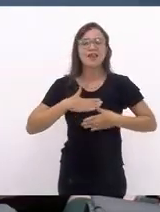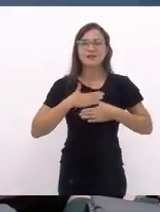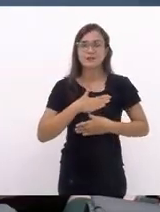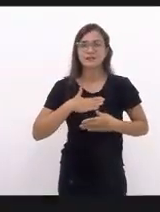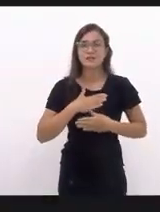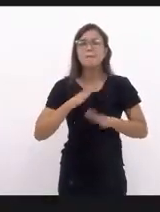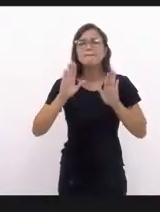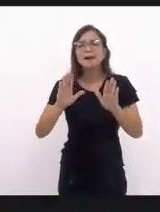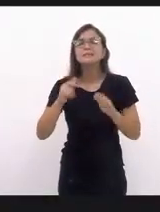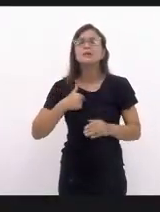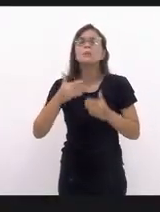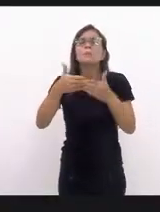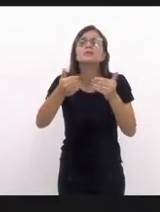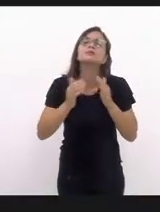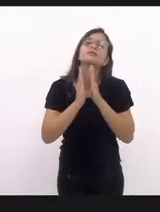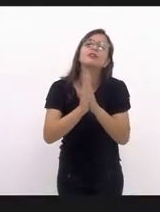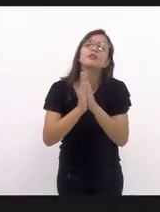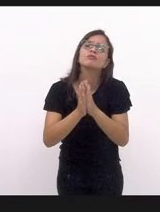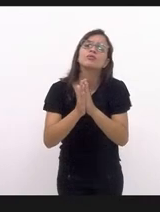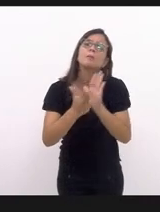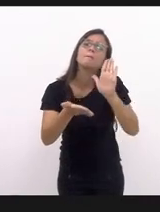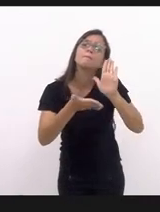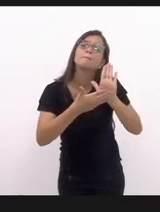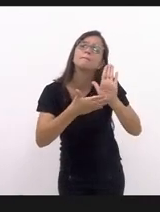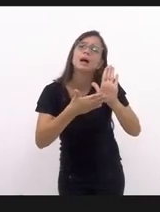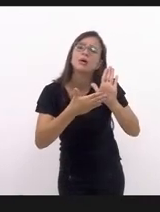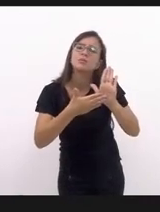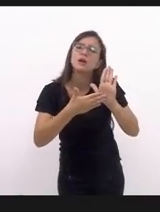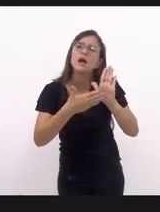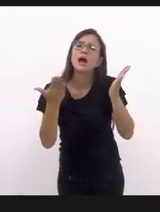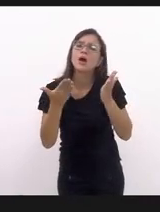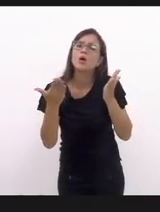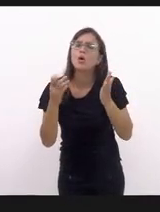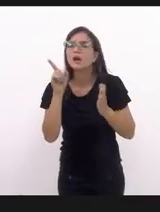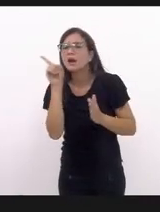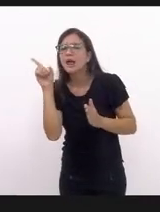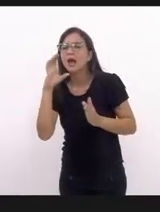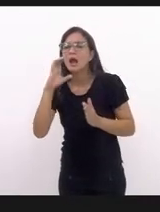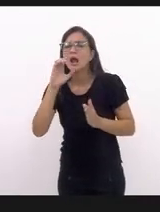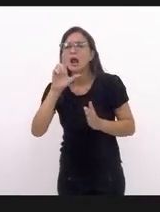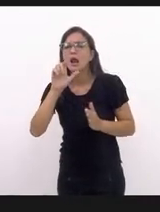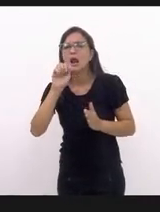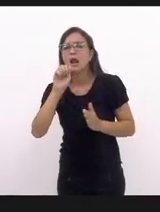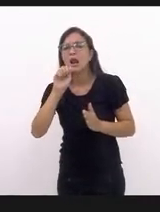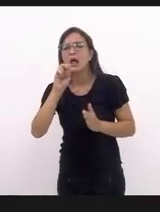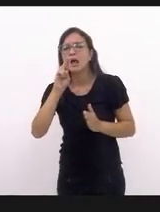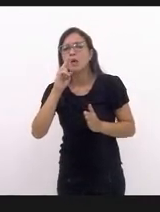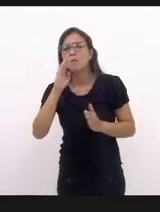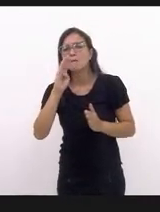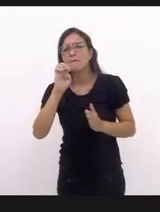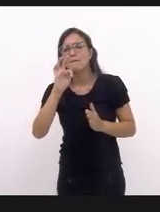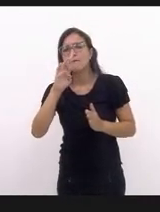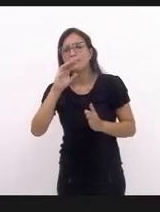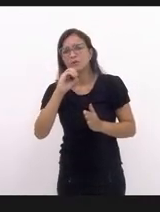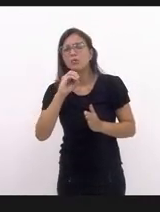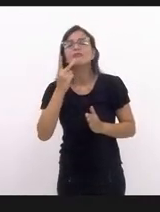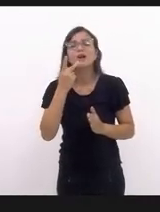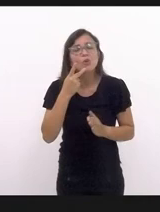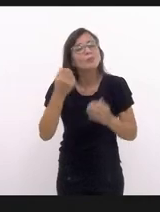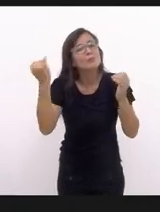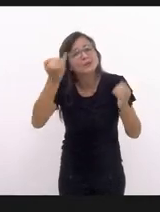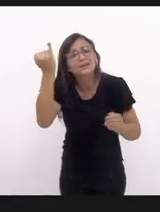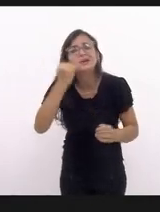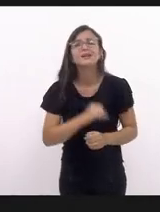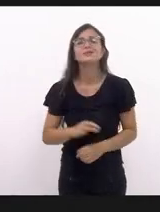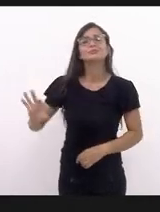que não abre a mão da pauta depois falando agora pelo nosso amigo calvert são os policiais foram expulsos indevidamente